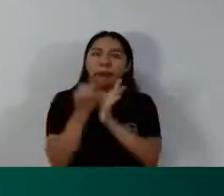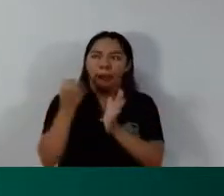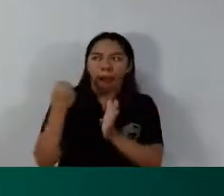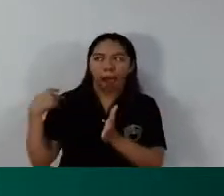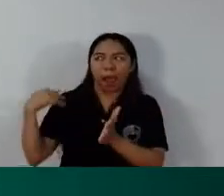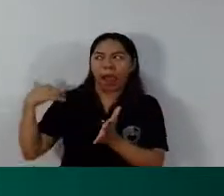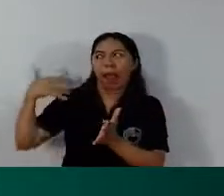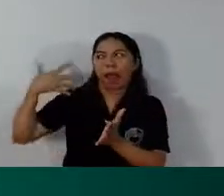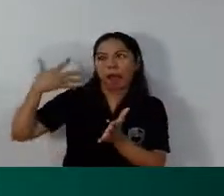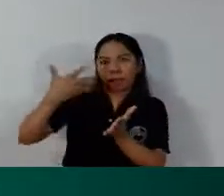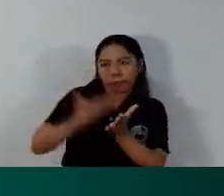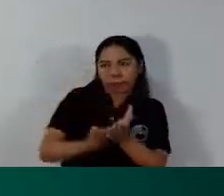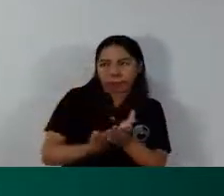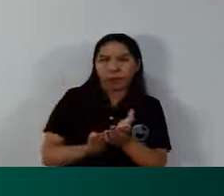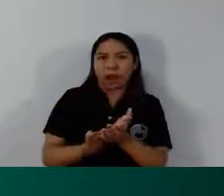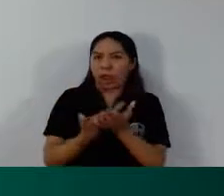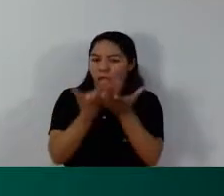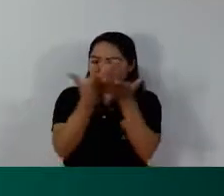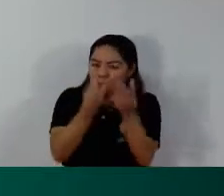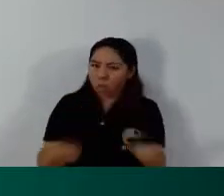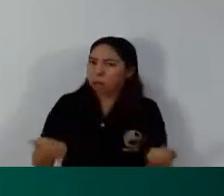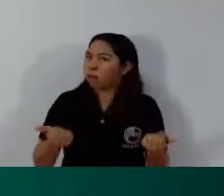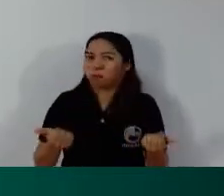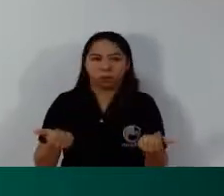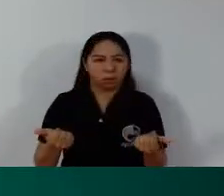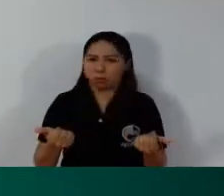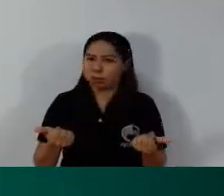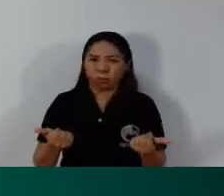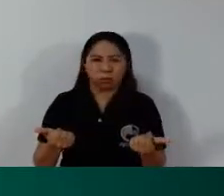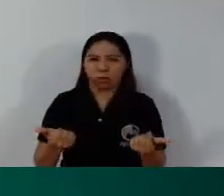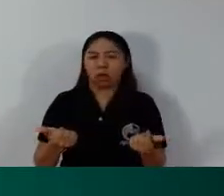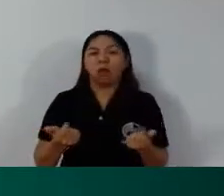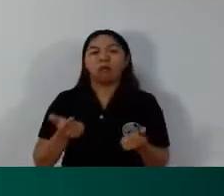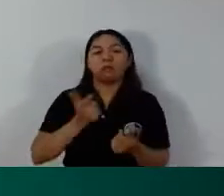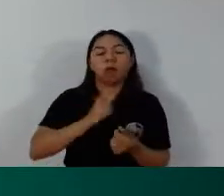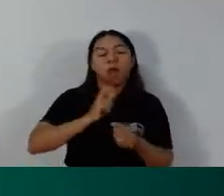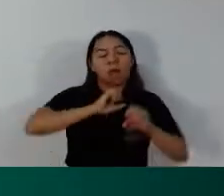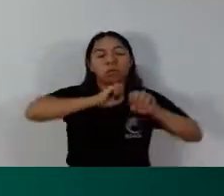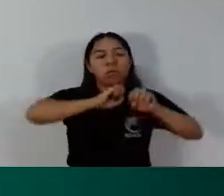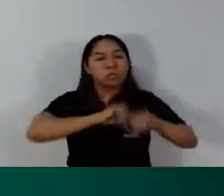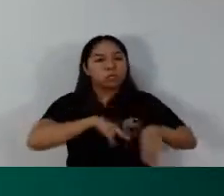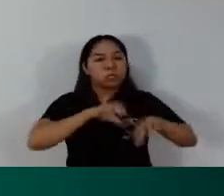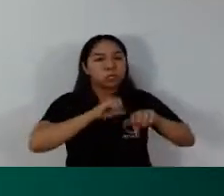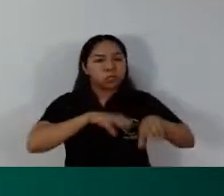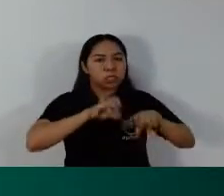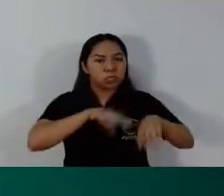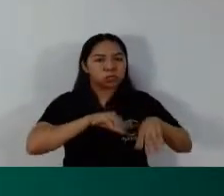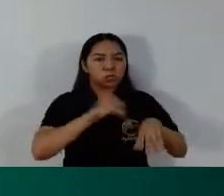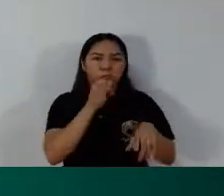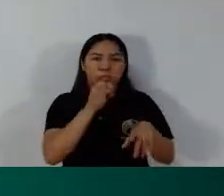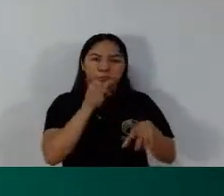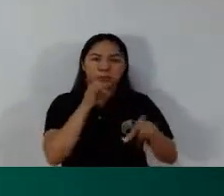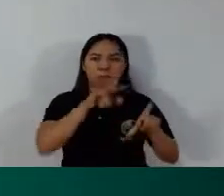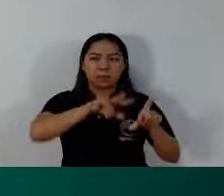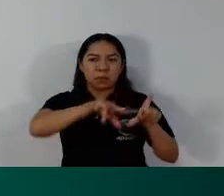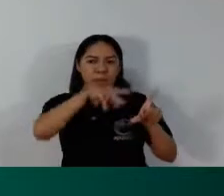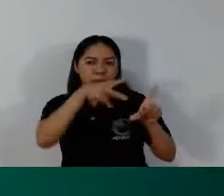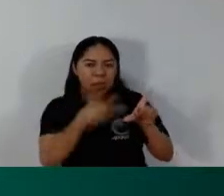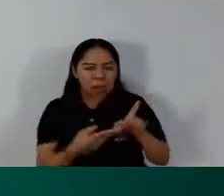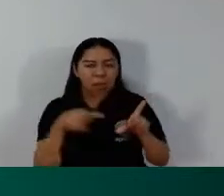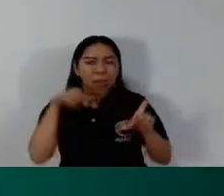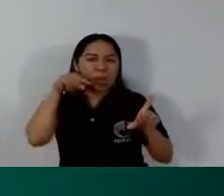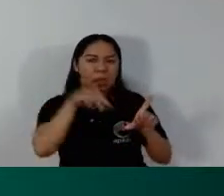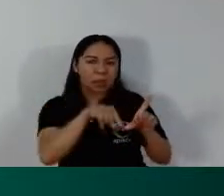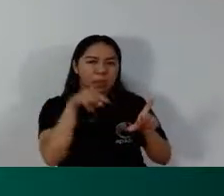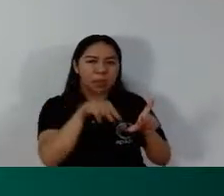ela é acabou entre o Ensino chamado bacharelesco próprio